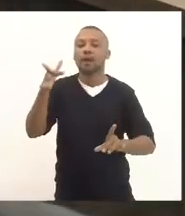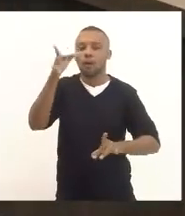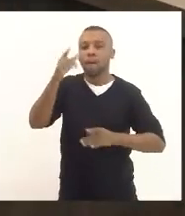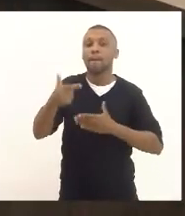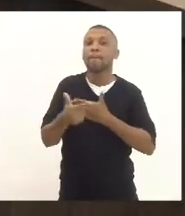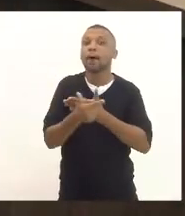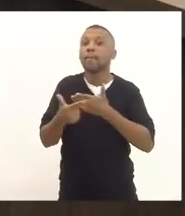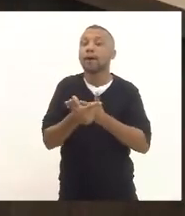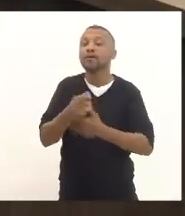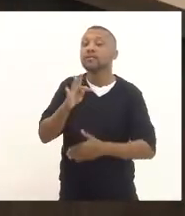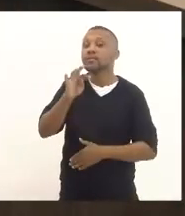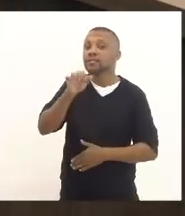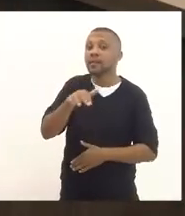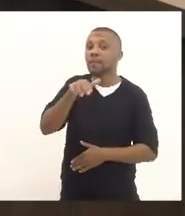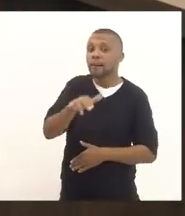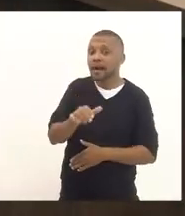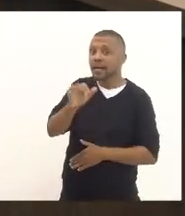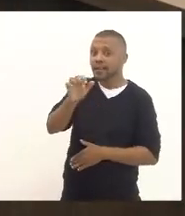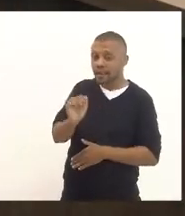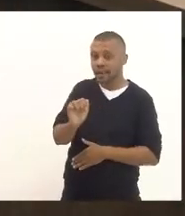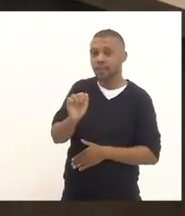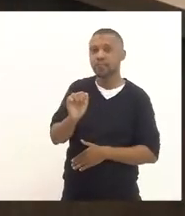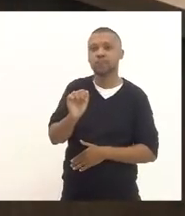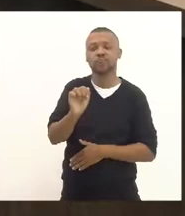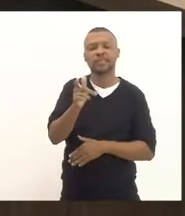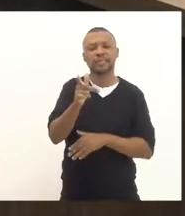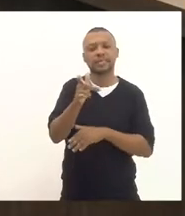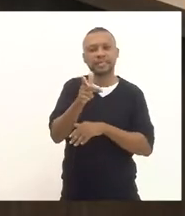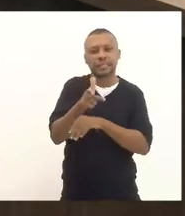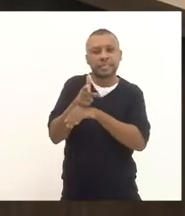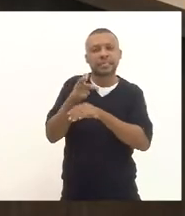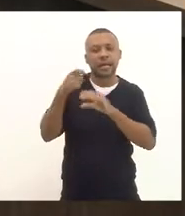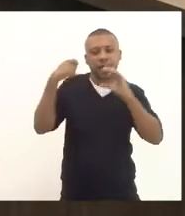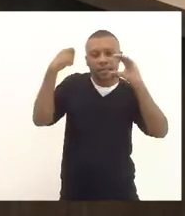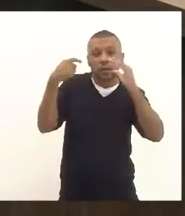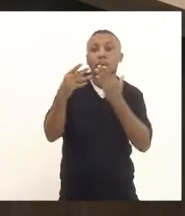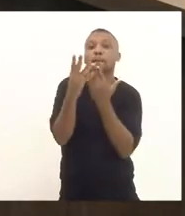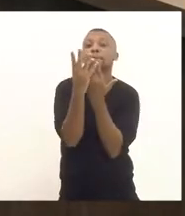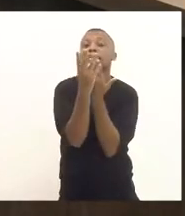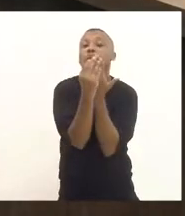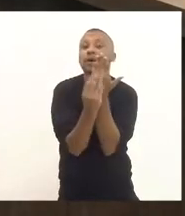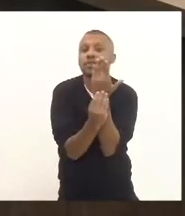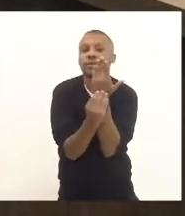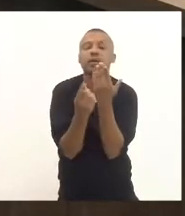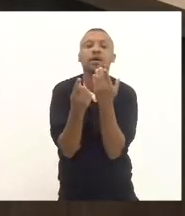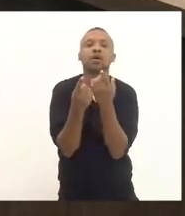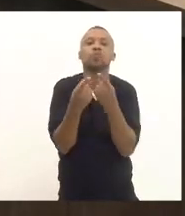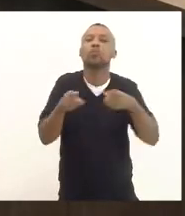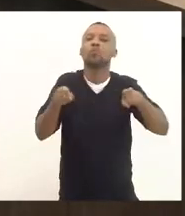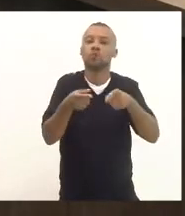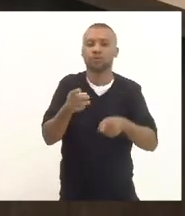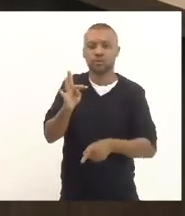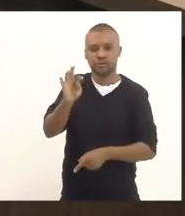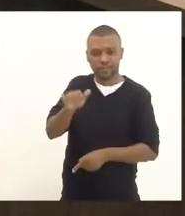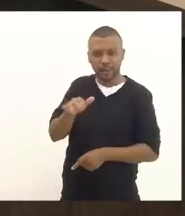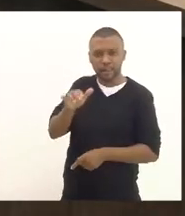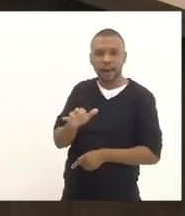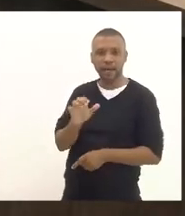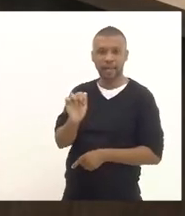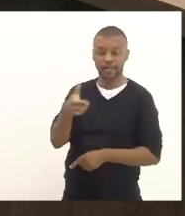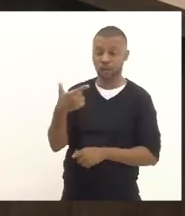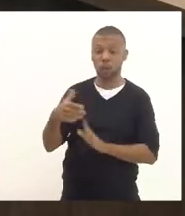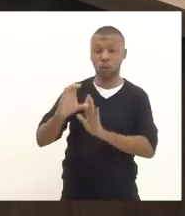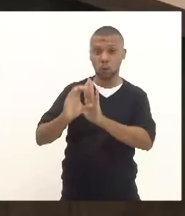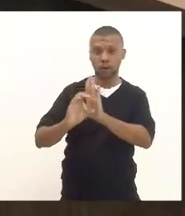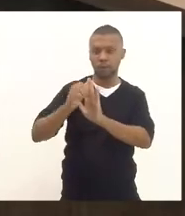do papel de Tim Maia nasce na cinebiografia do músico tão bobo